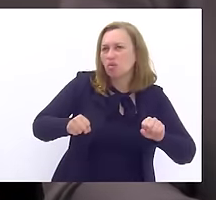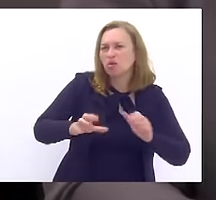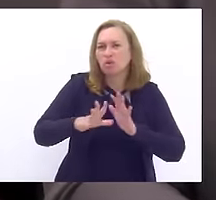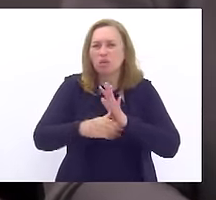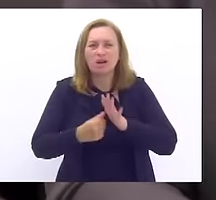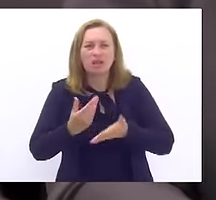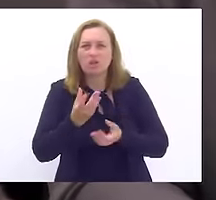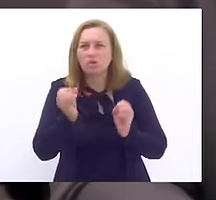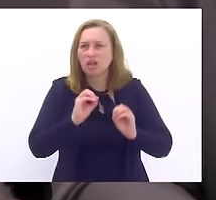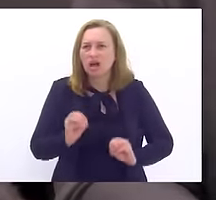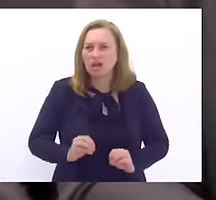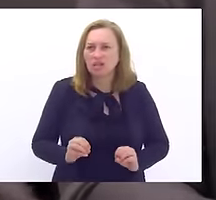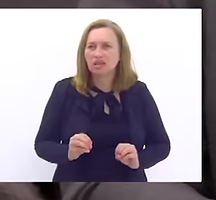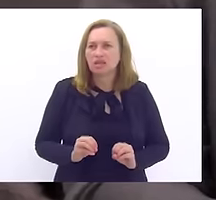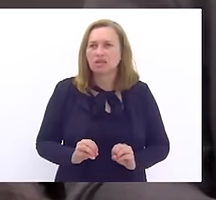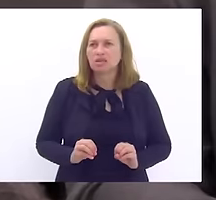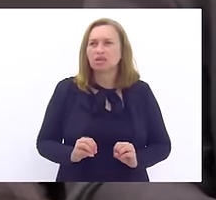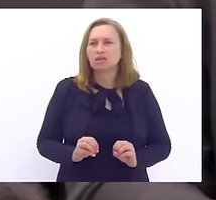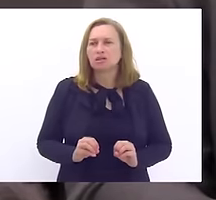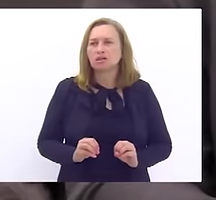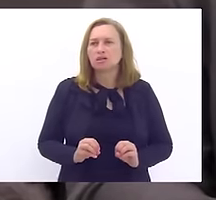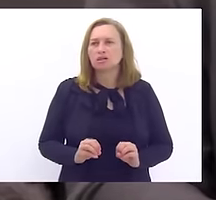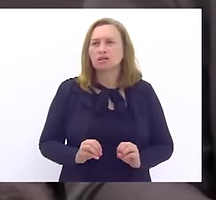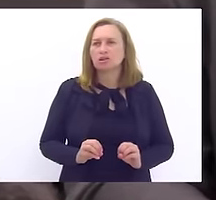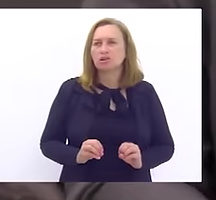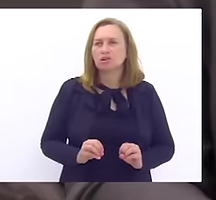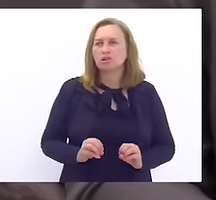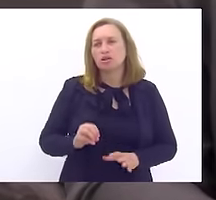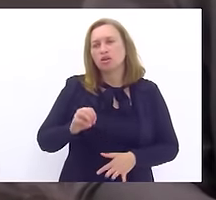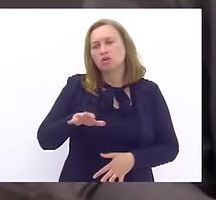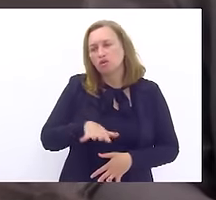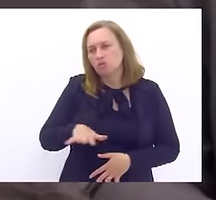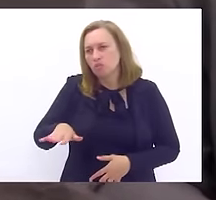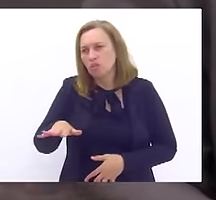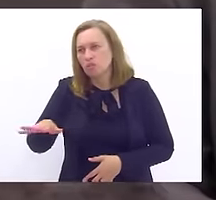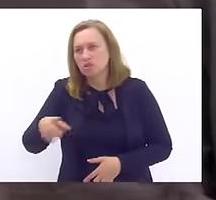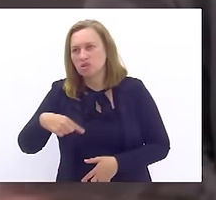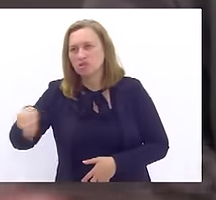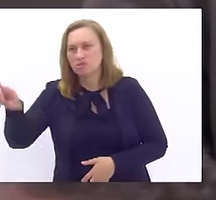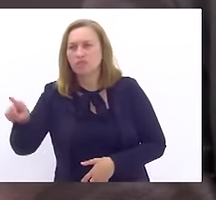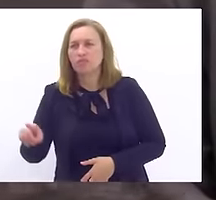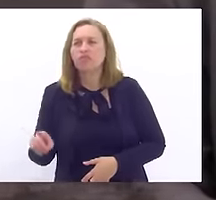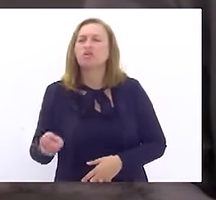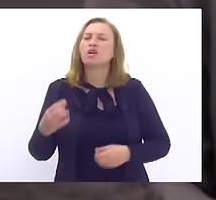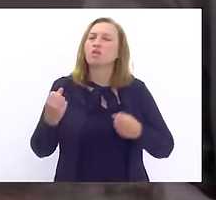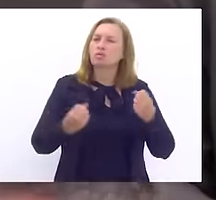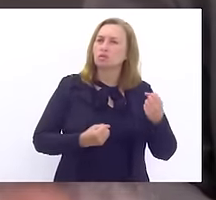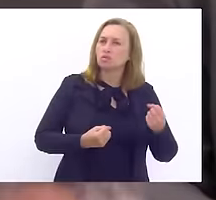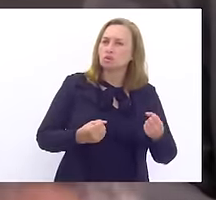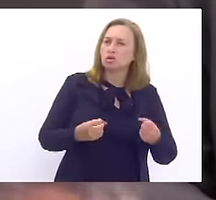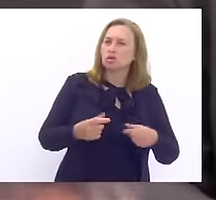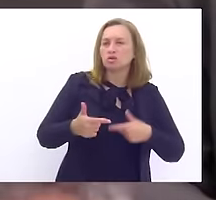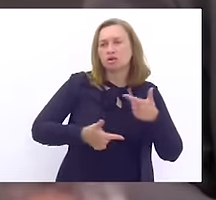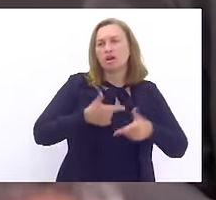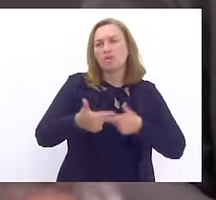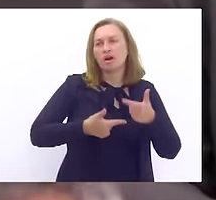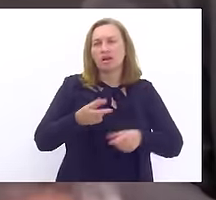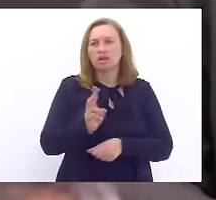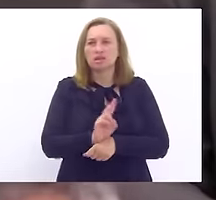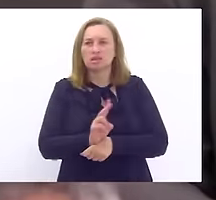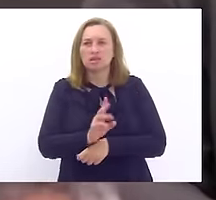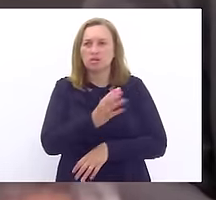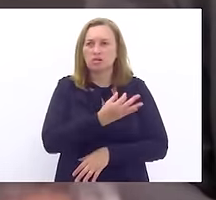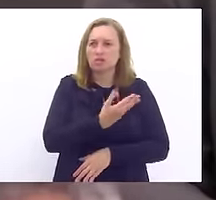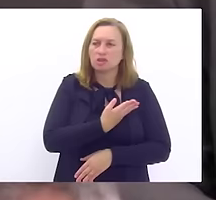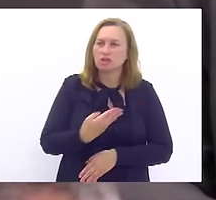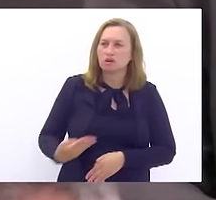porque a gente conseguiu subir o morro vocês não vão certo as operações de segurança pública ou